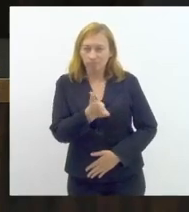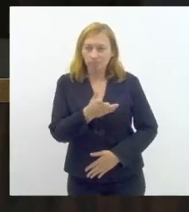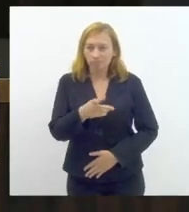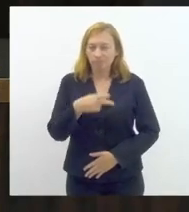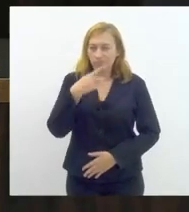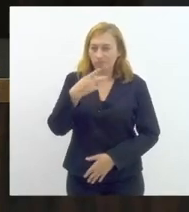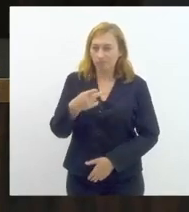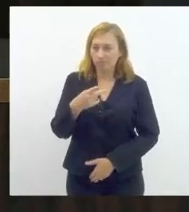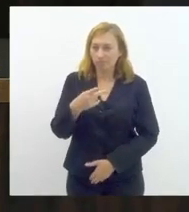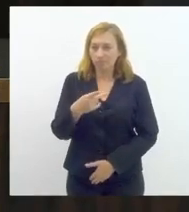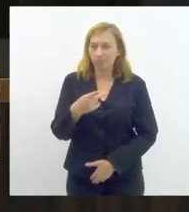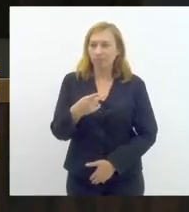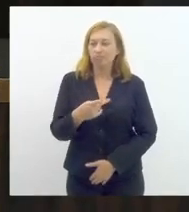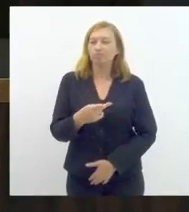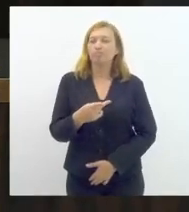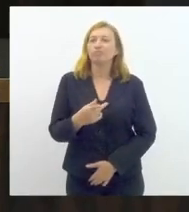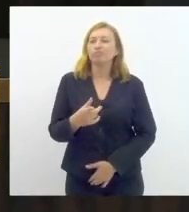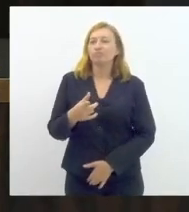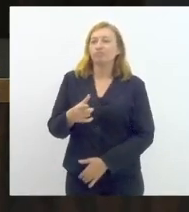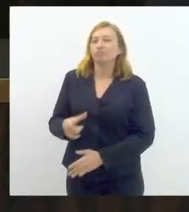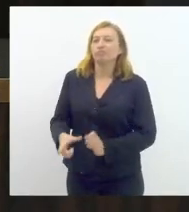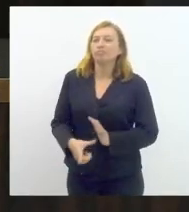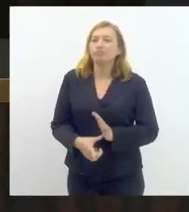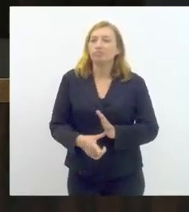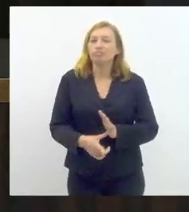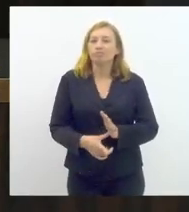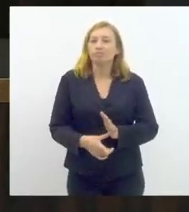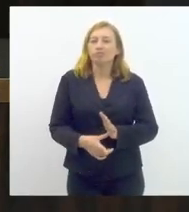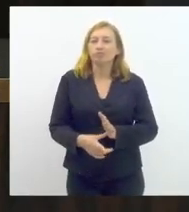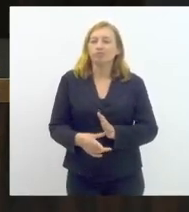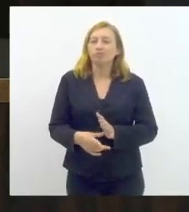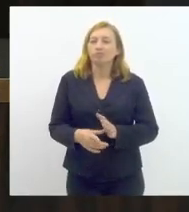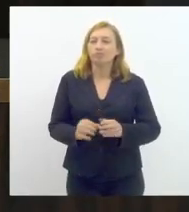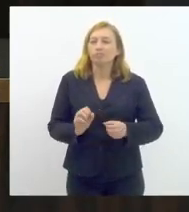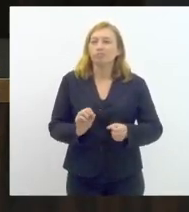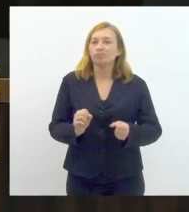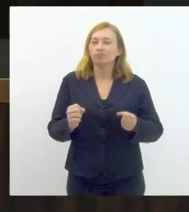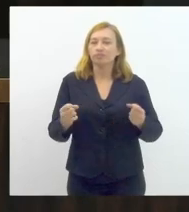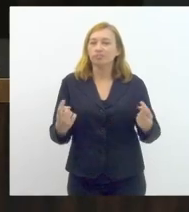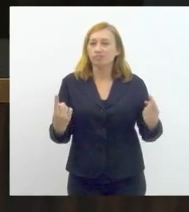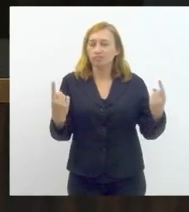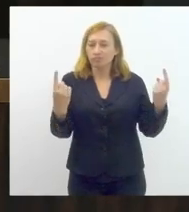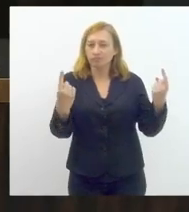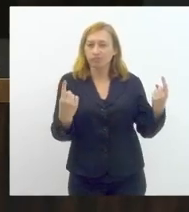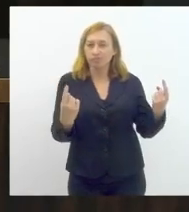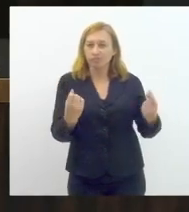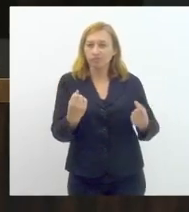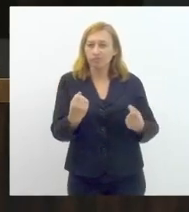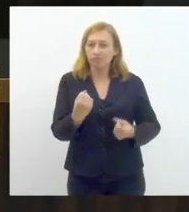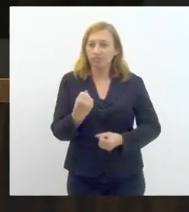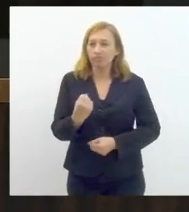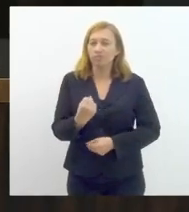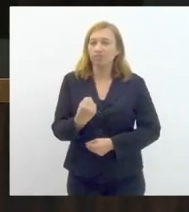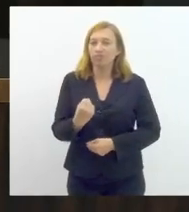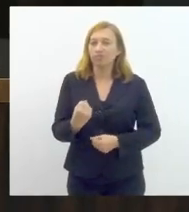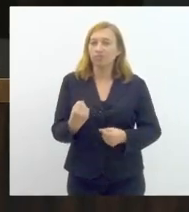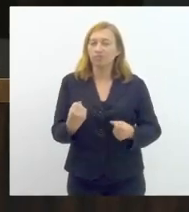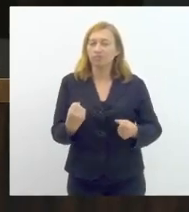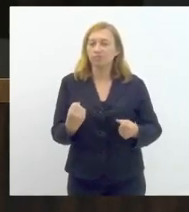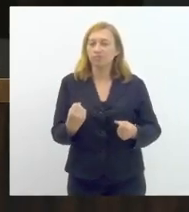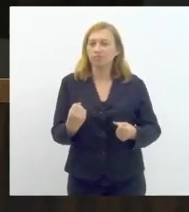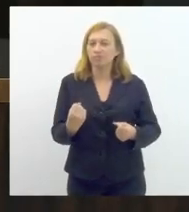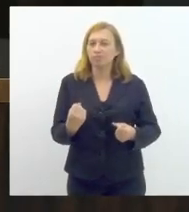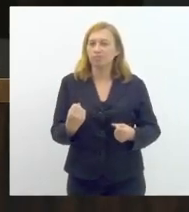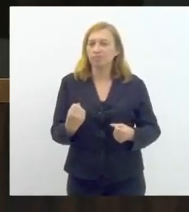que para a composição das suplências houve um empate na votação e, portanto, procedemos